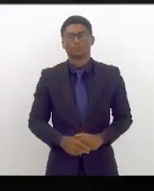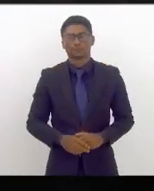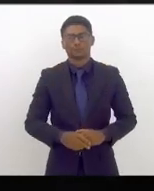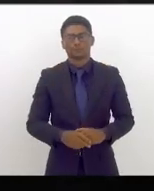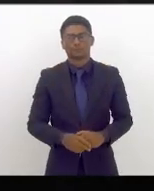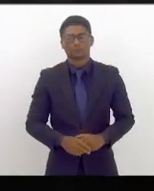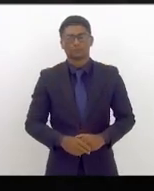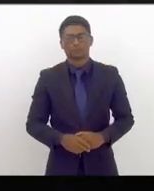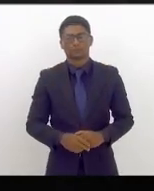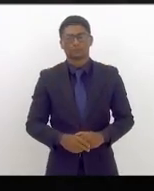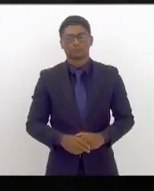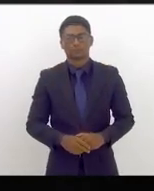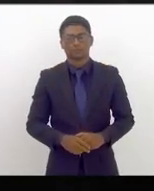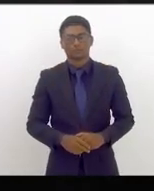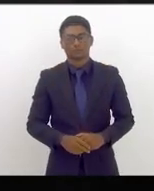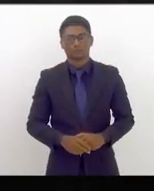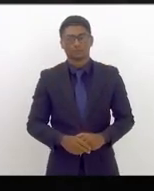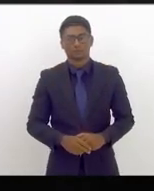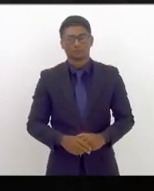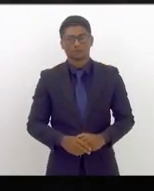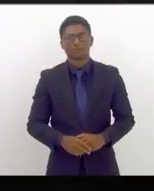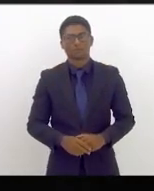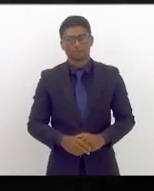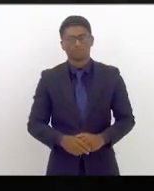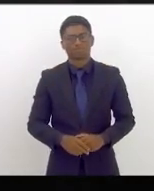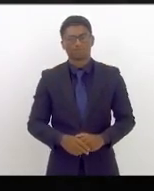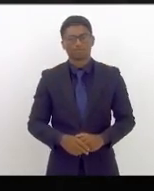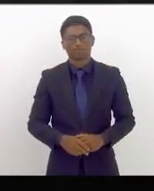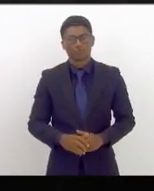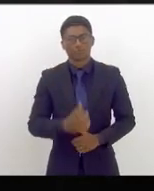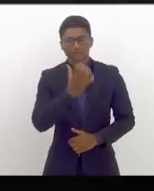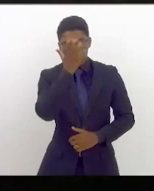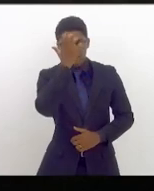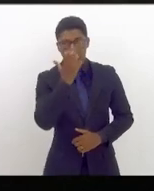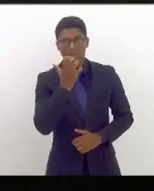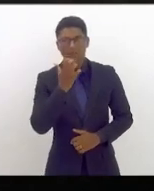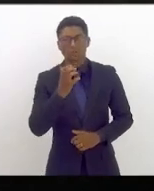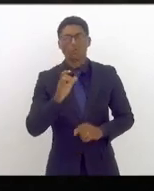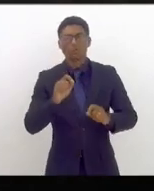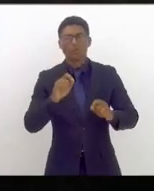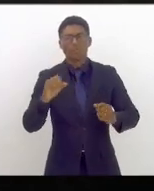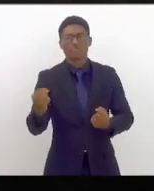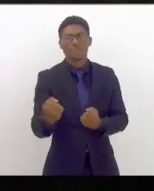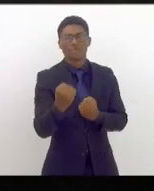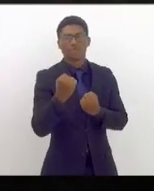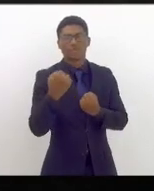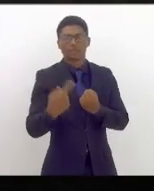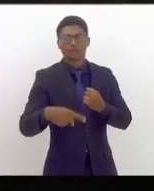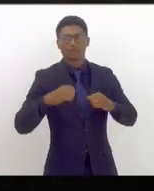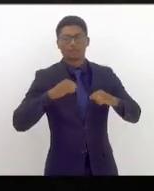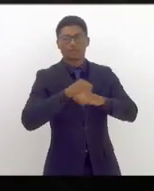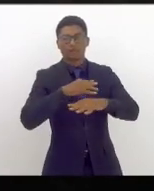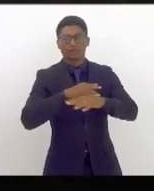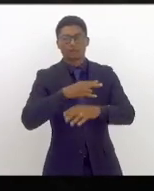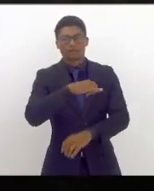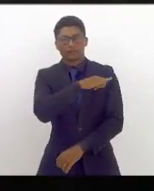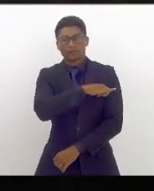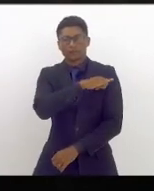com firmeza e de forma Permanente em defesa da cidade do Rio de Janeiro